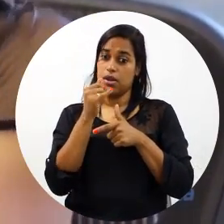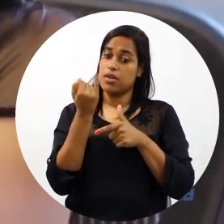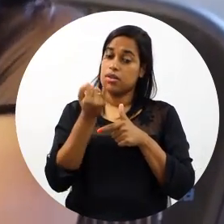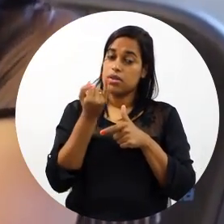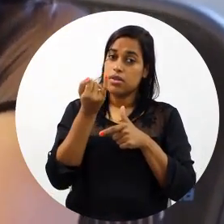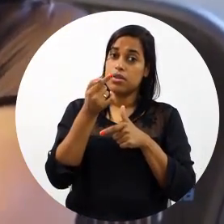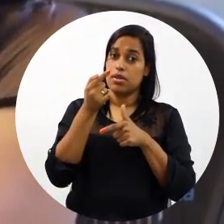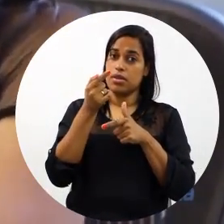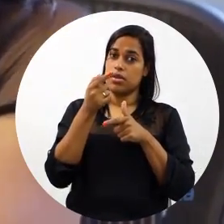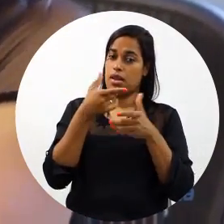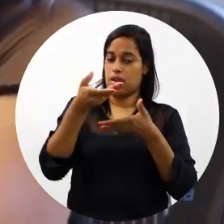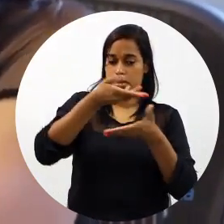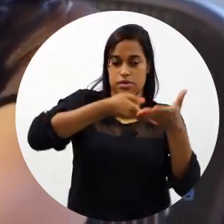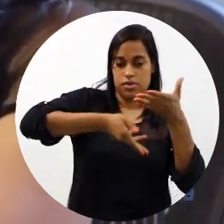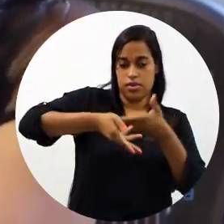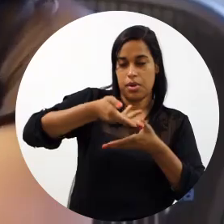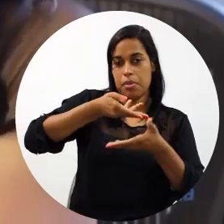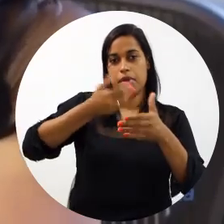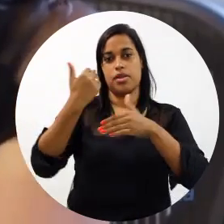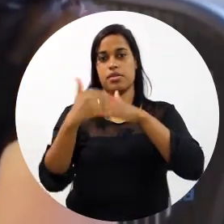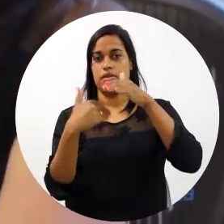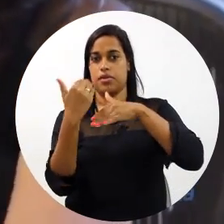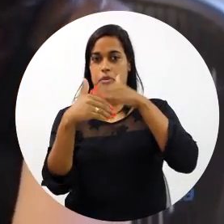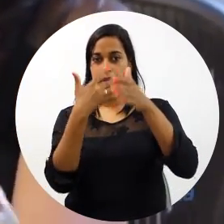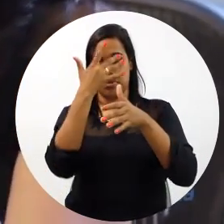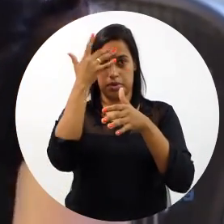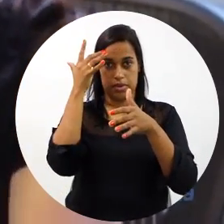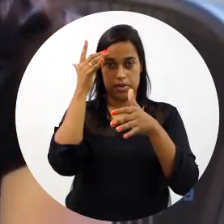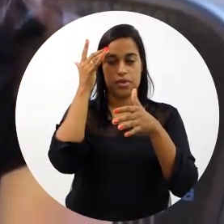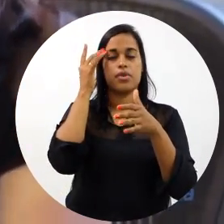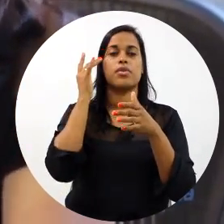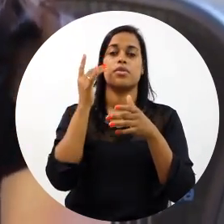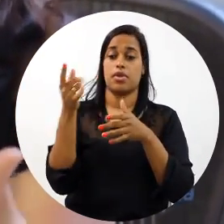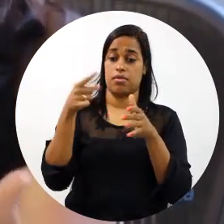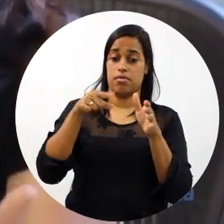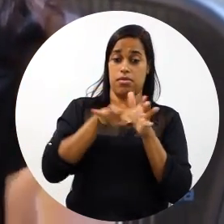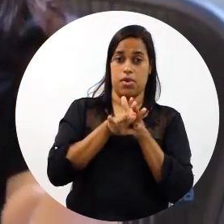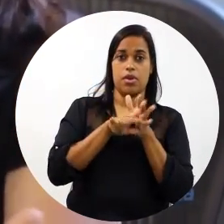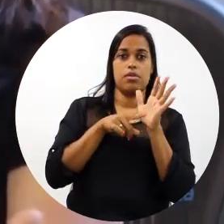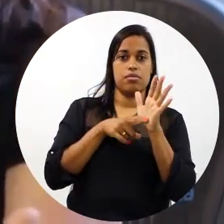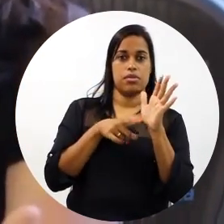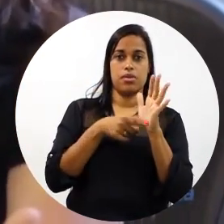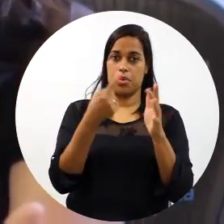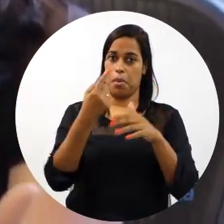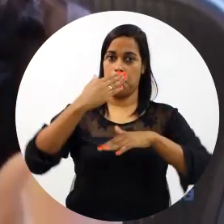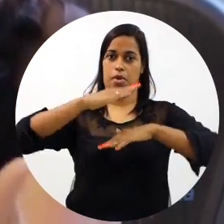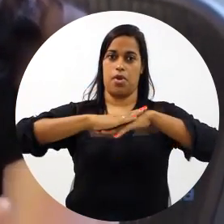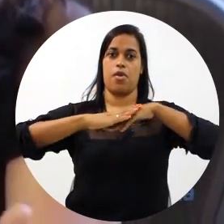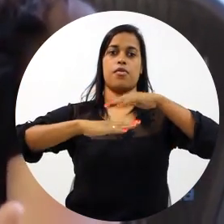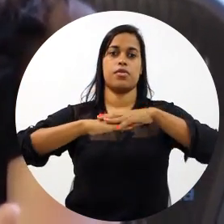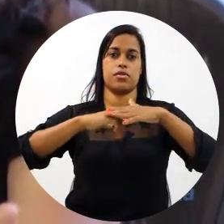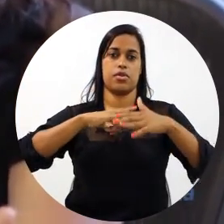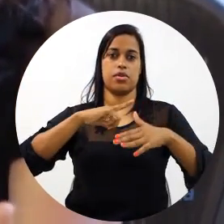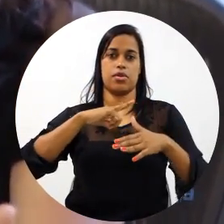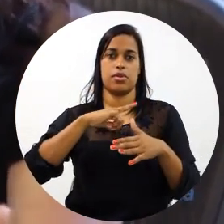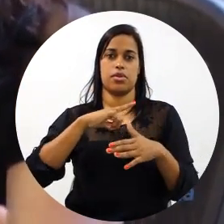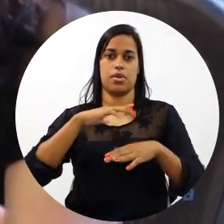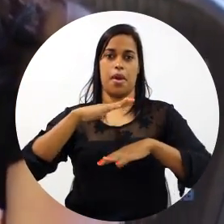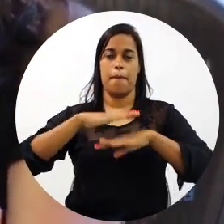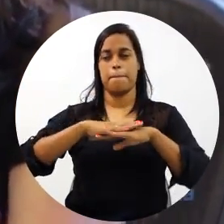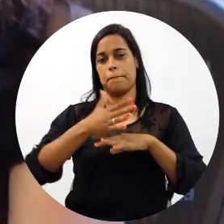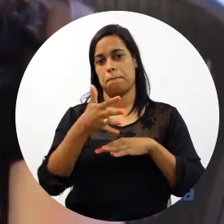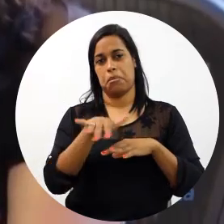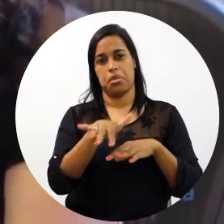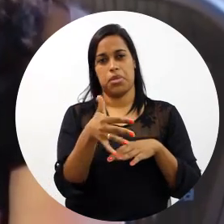relacionamento interpessoal, que é a minha praia, desenvolvimento de pessoas, e aí eles trouxeram um funcionário que tinha mais